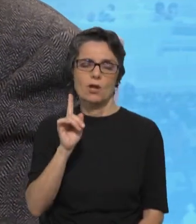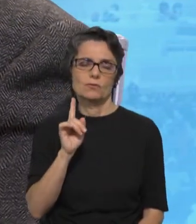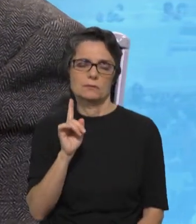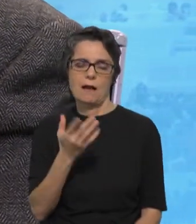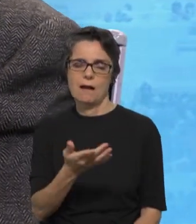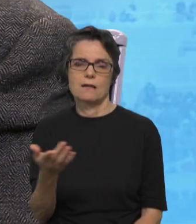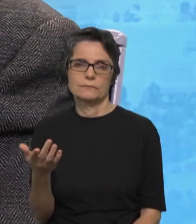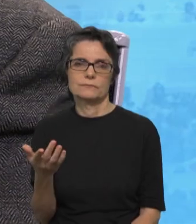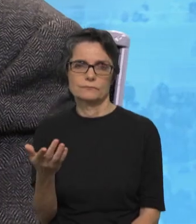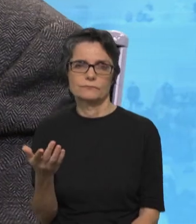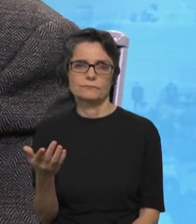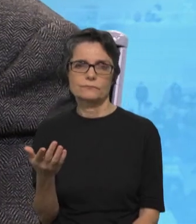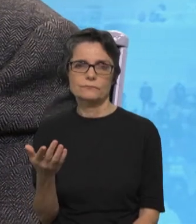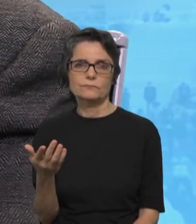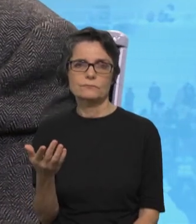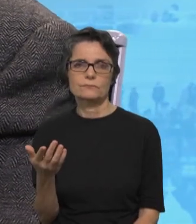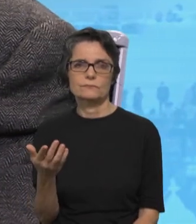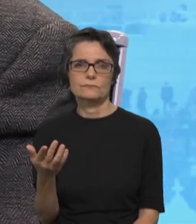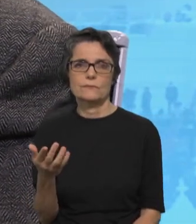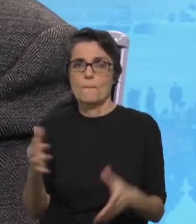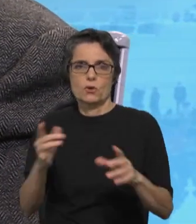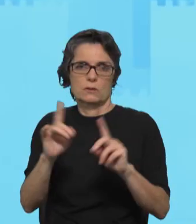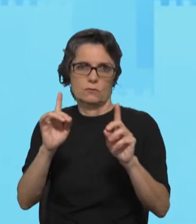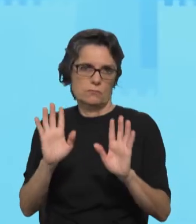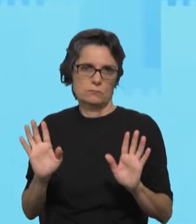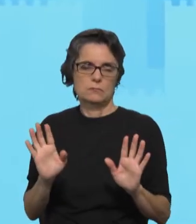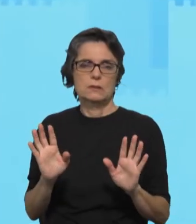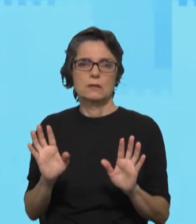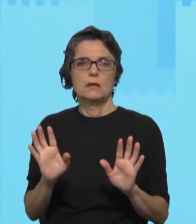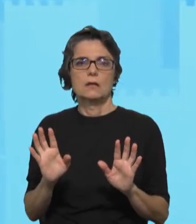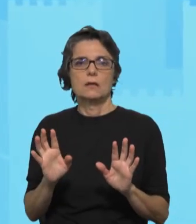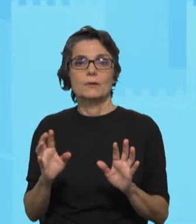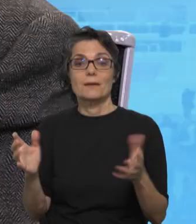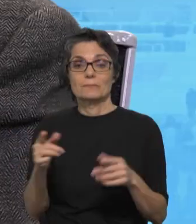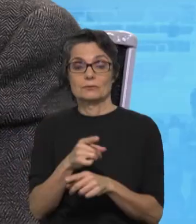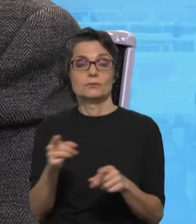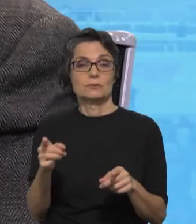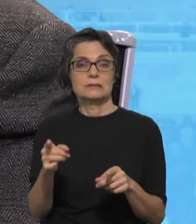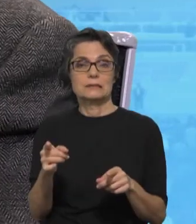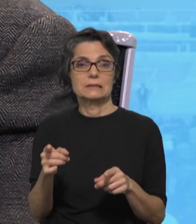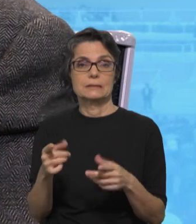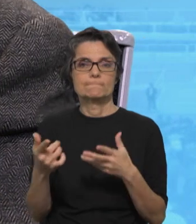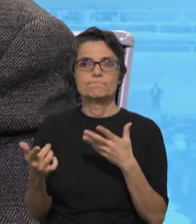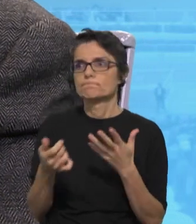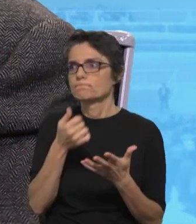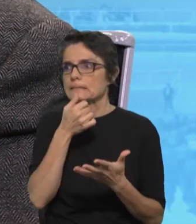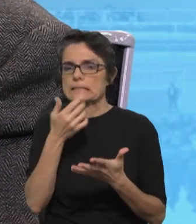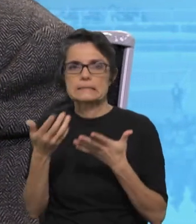que não foram as maiorias. Essas muitas vezes estavam expectantes, o que é que isto vai